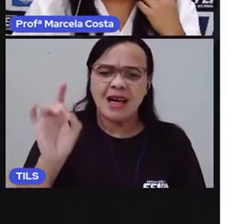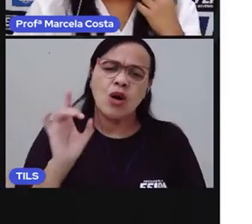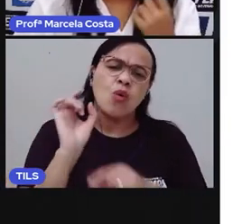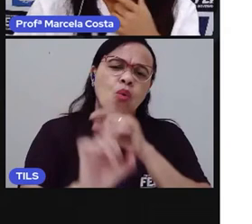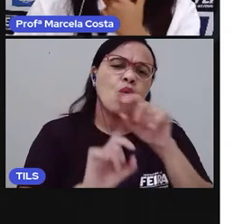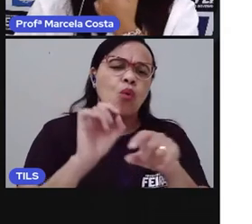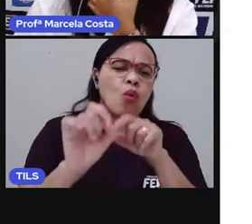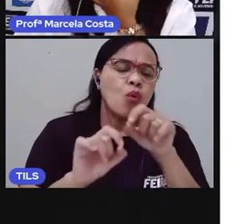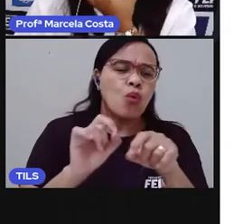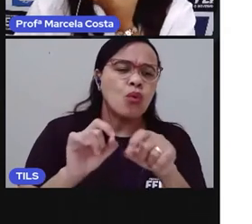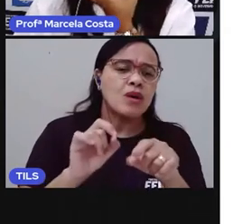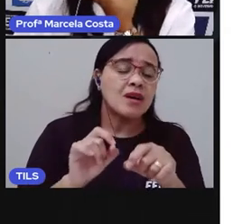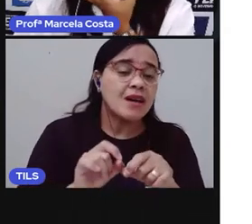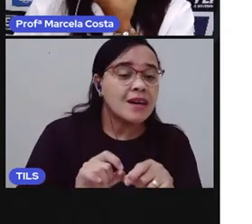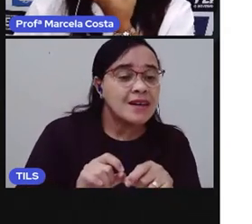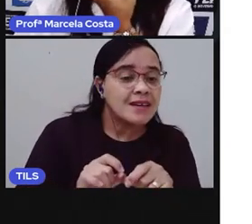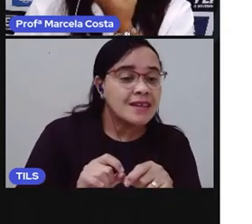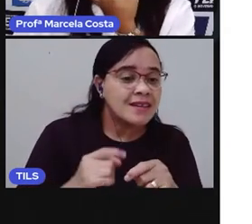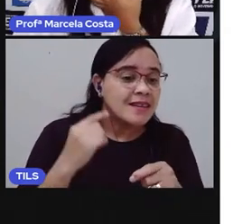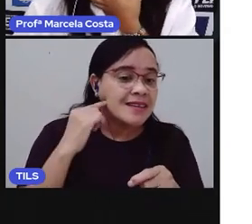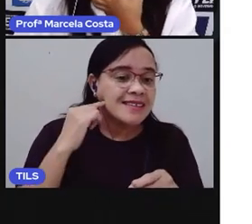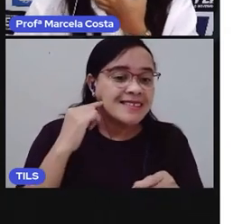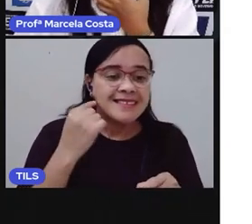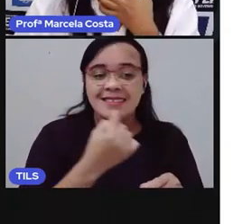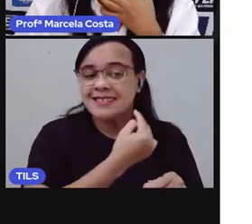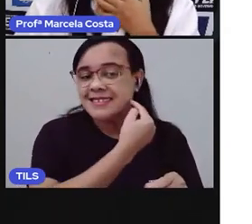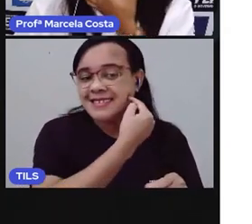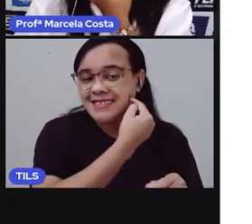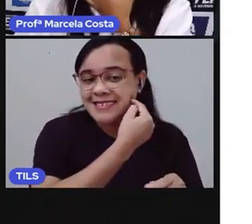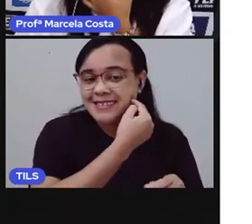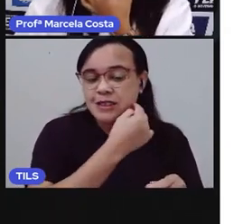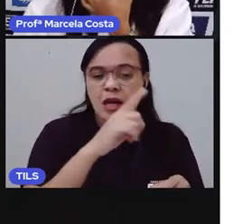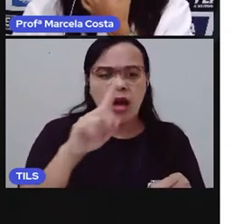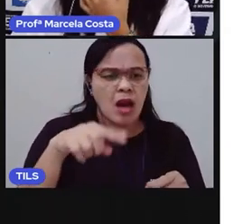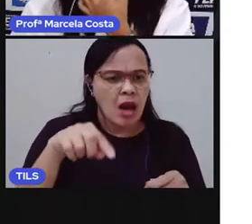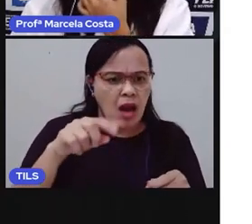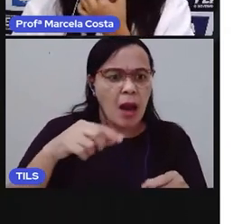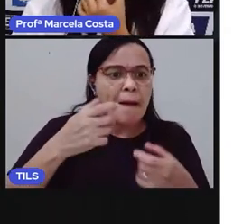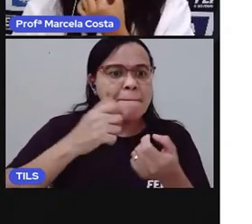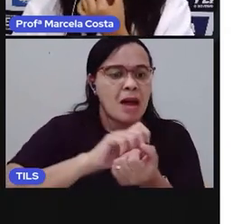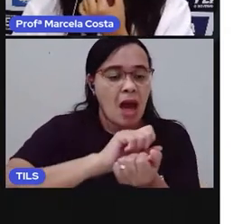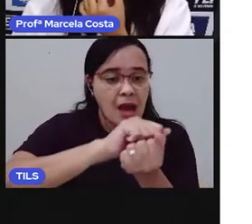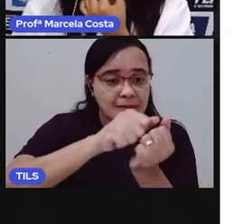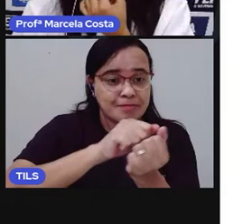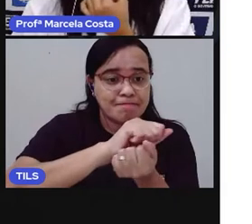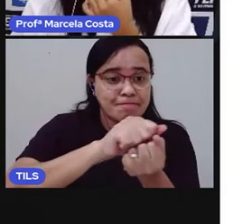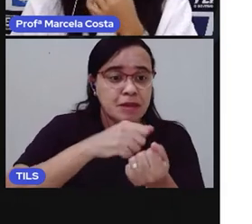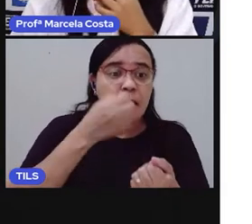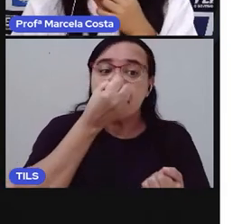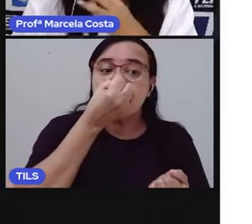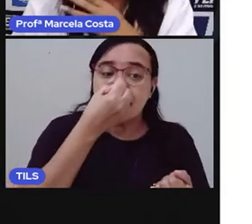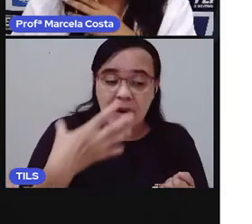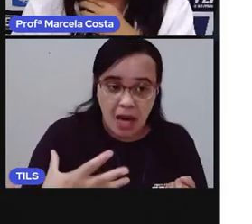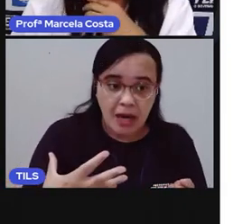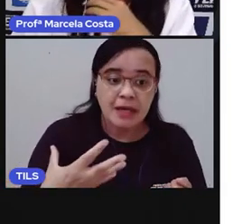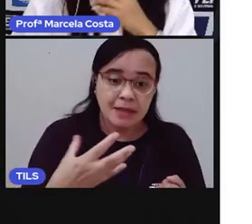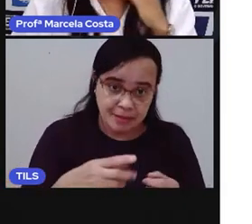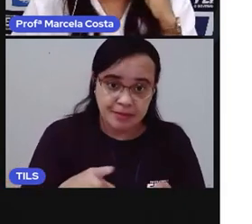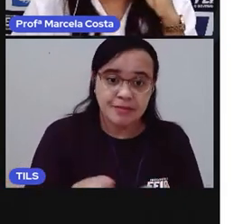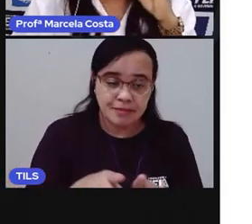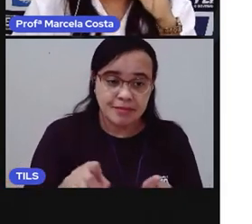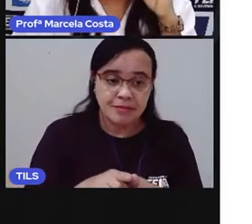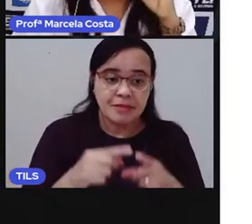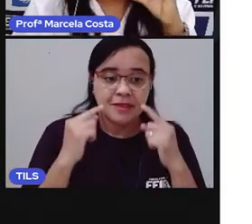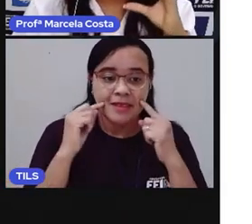Esses dentes maiores que tem na parte de trás da boca, eles são importantes para mastigar alimentos mais resistentes. Os dentes que tem na